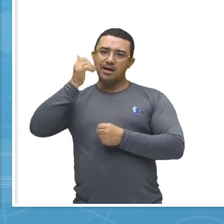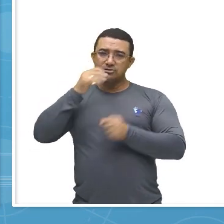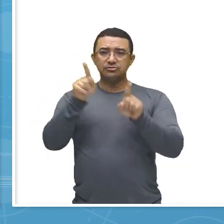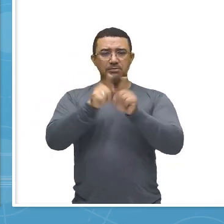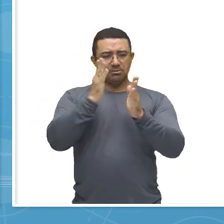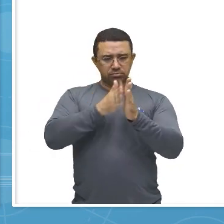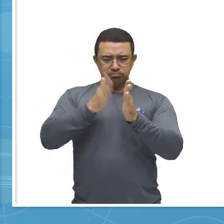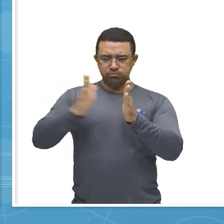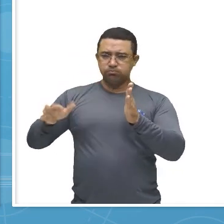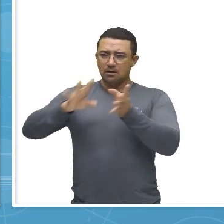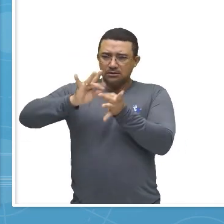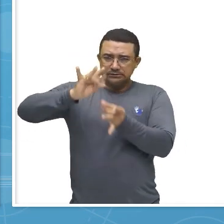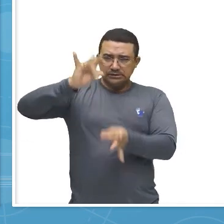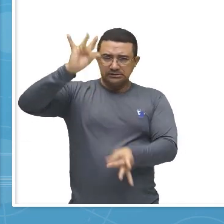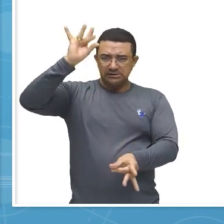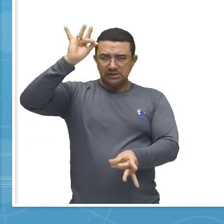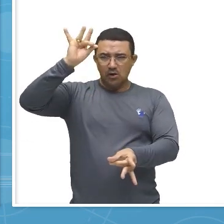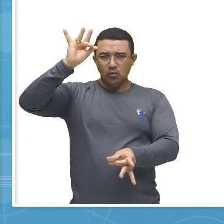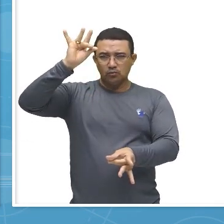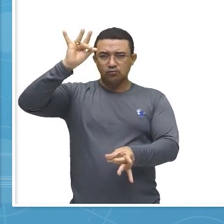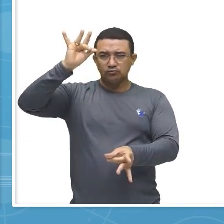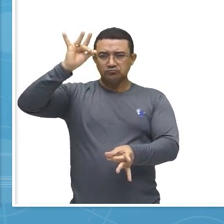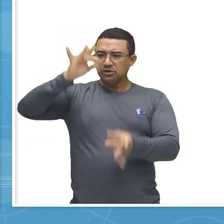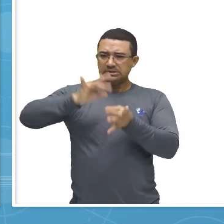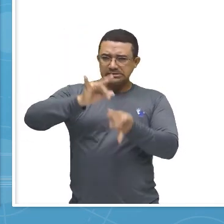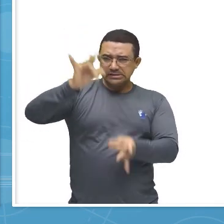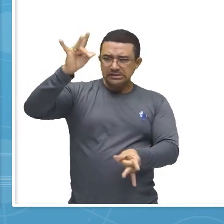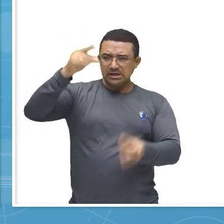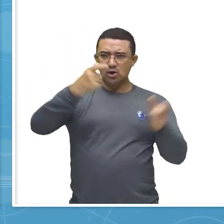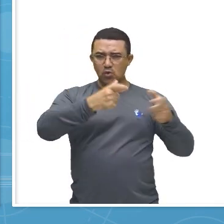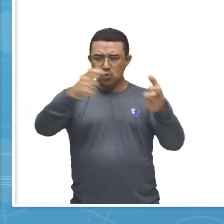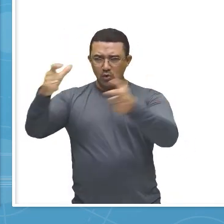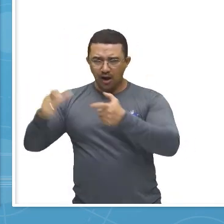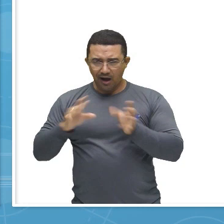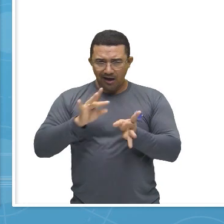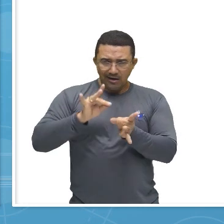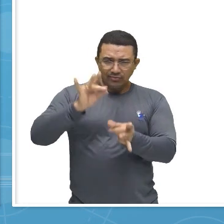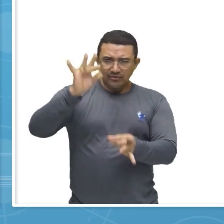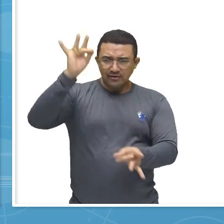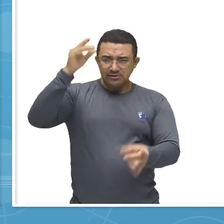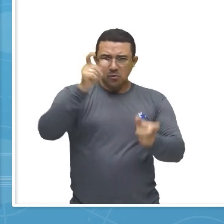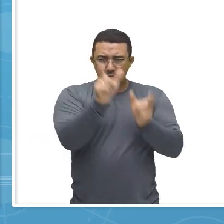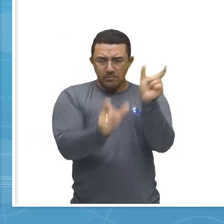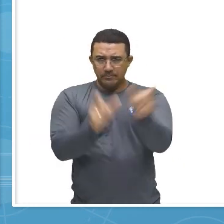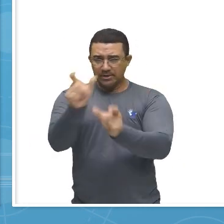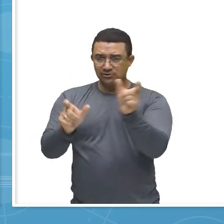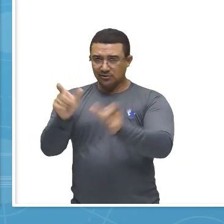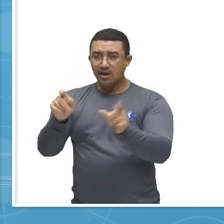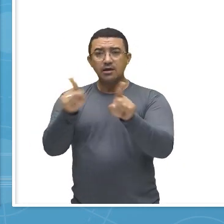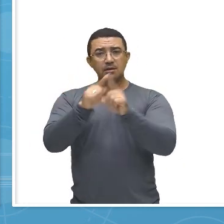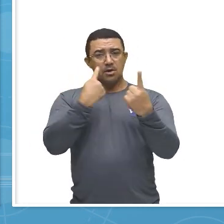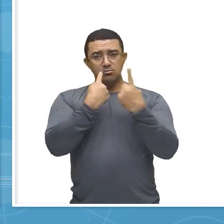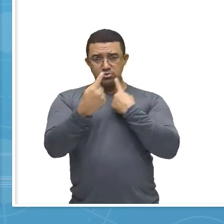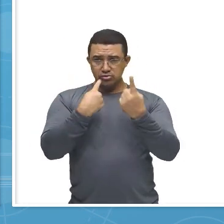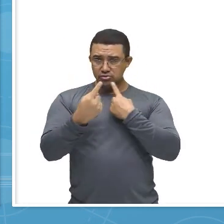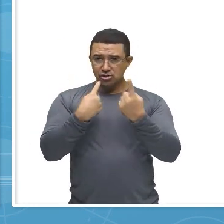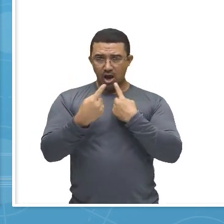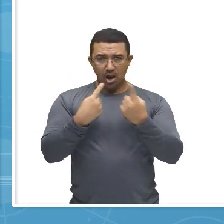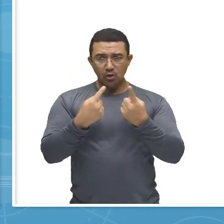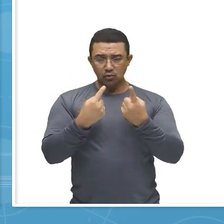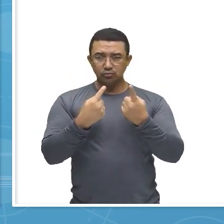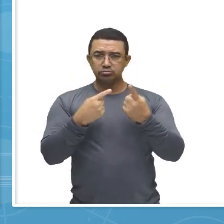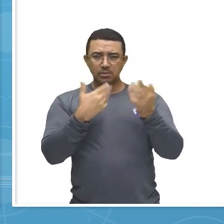de descrição, né? Descrição de ambientes, descrição de personagens e diálogos também, muito bem.